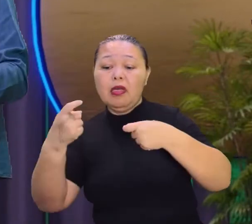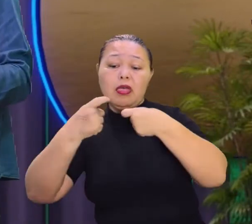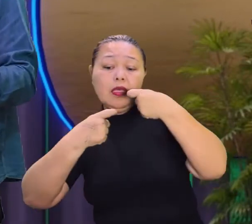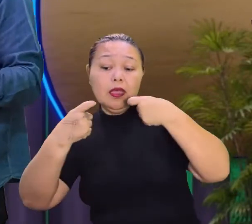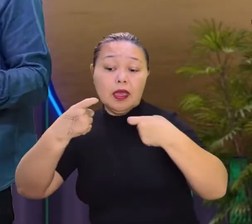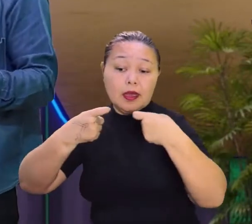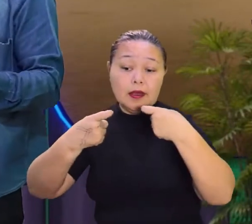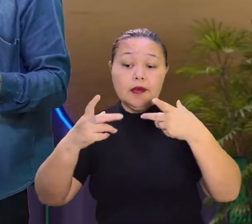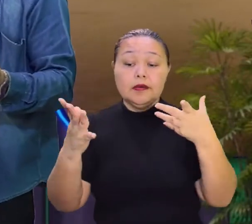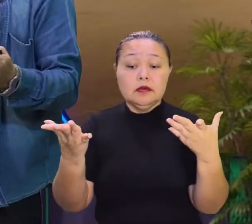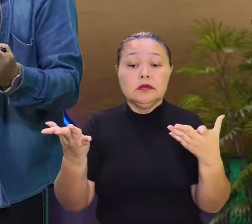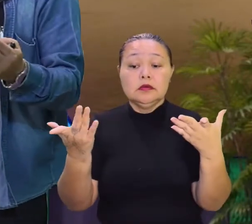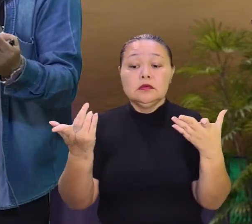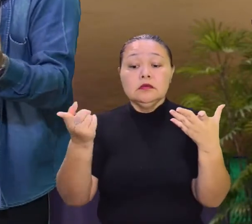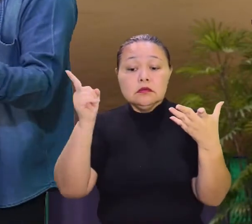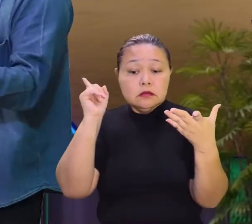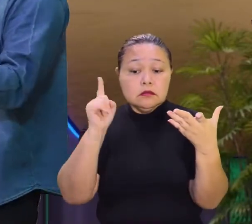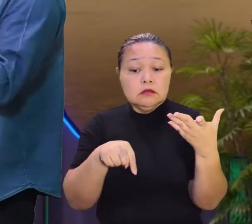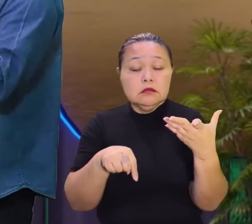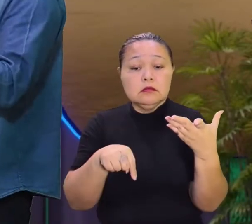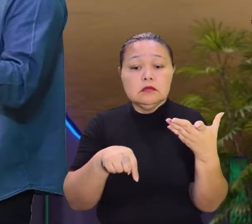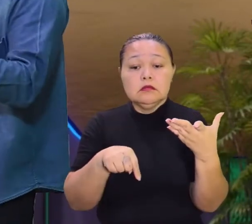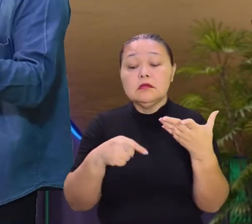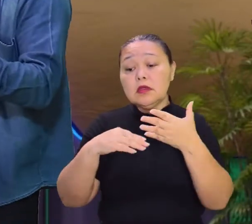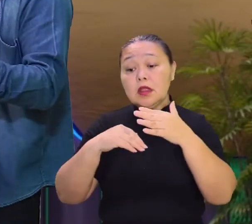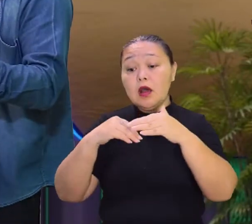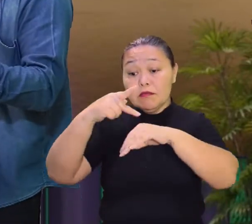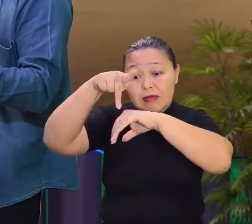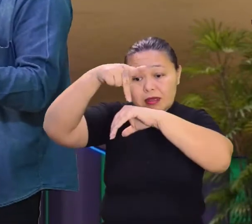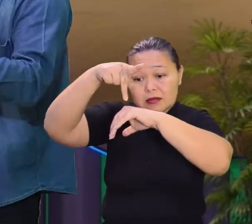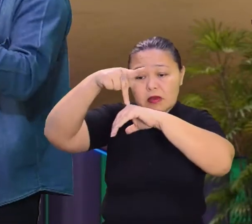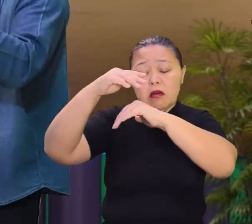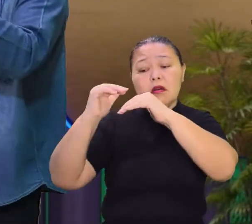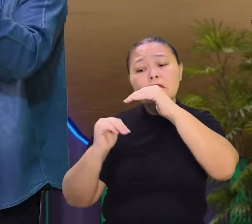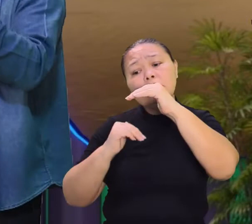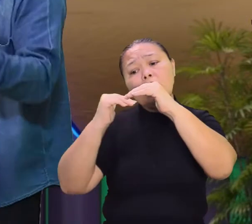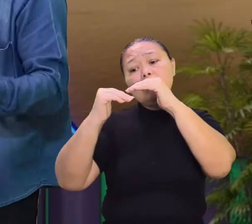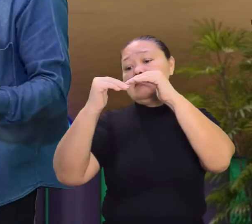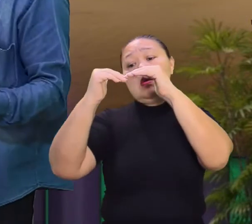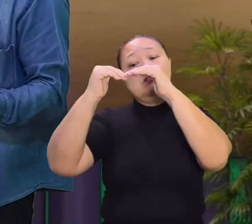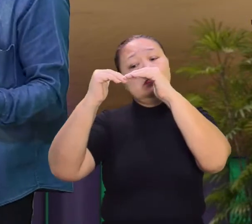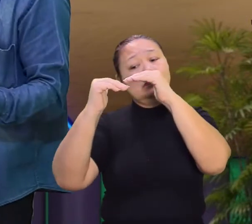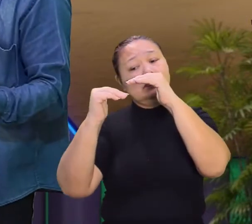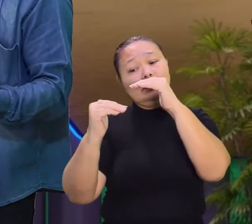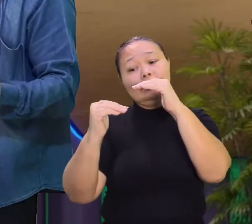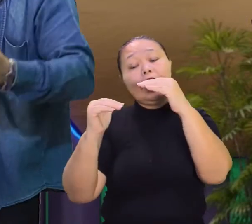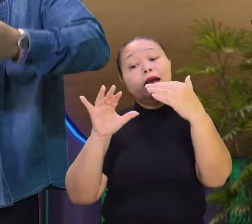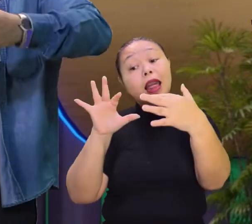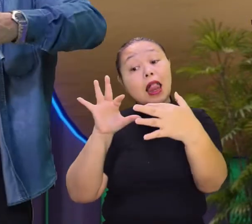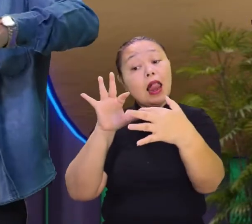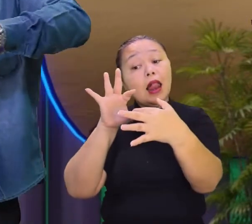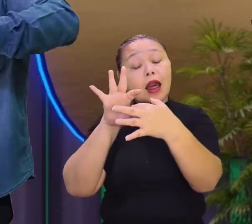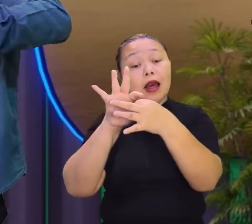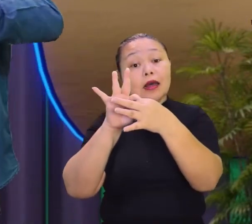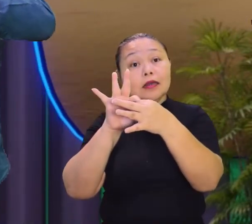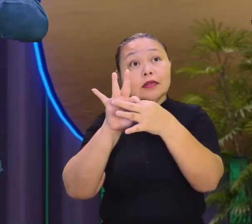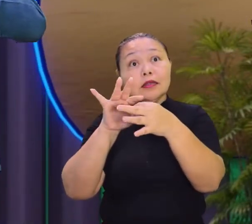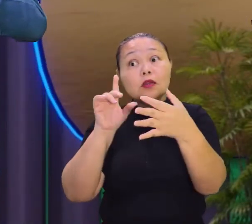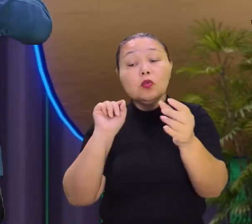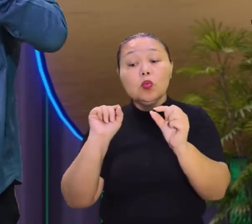guerra. Então, esse subdesenvolvimento também está ligado a esses